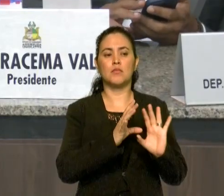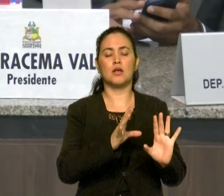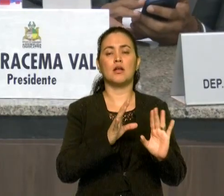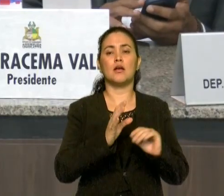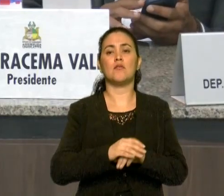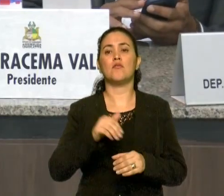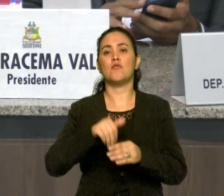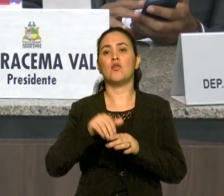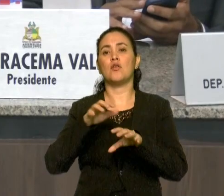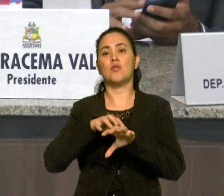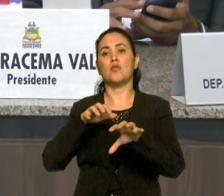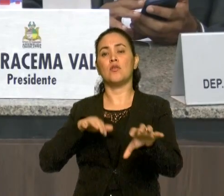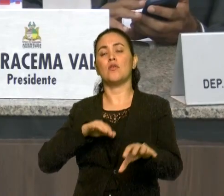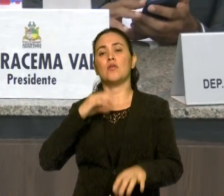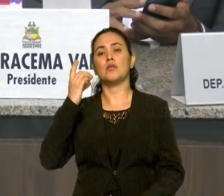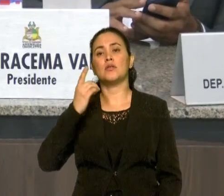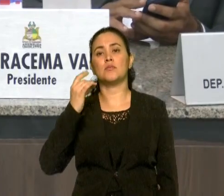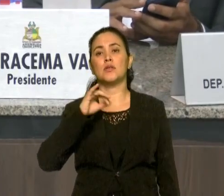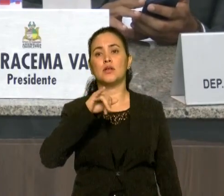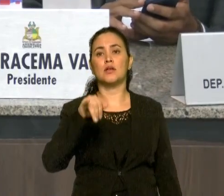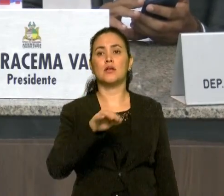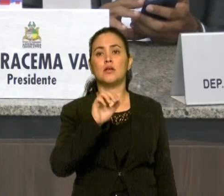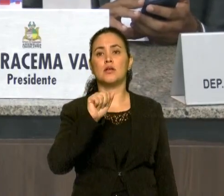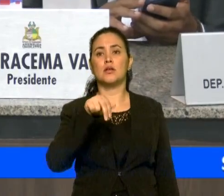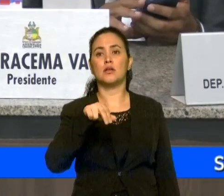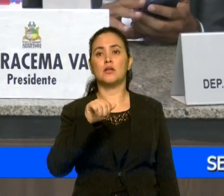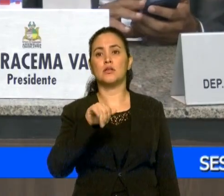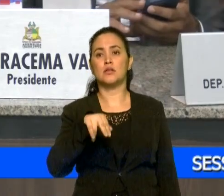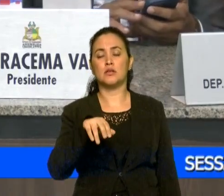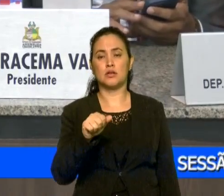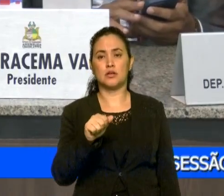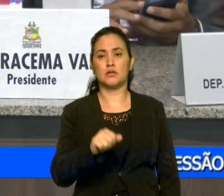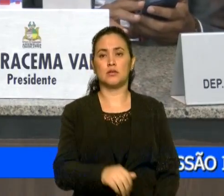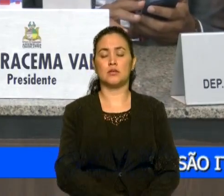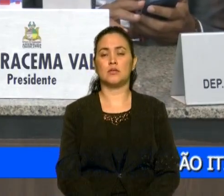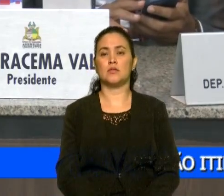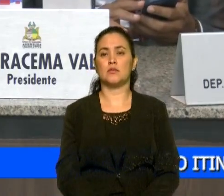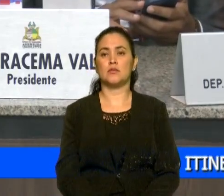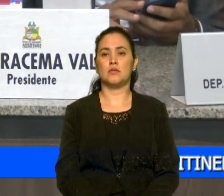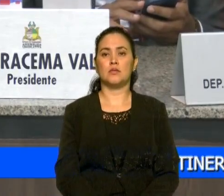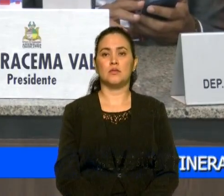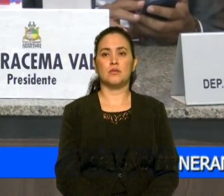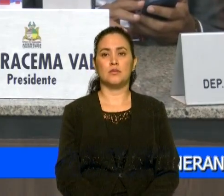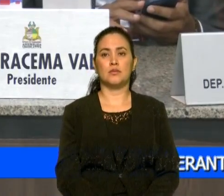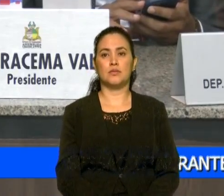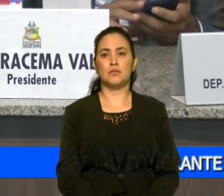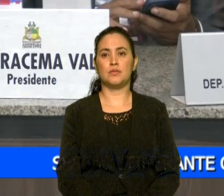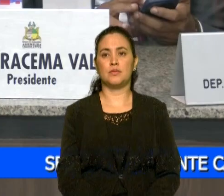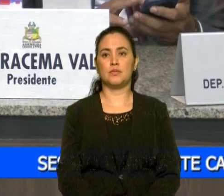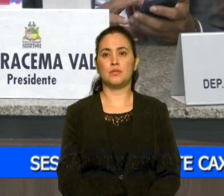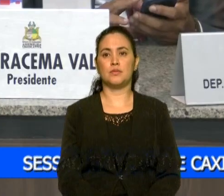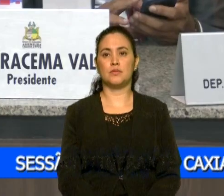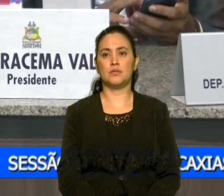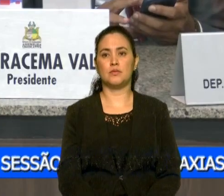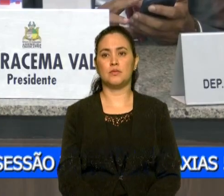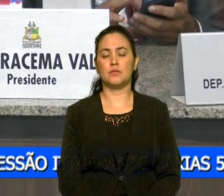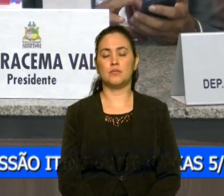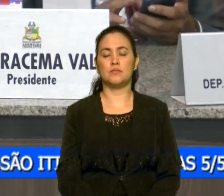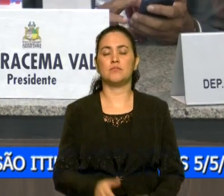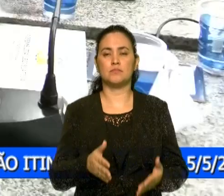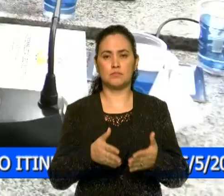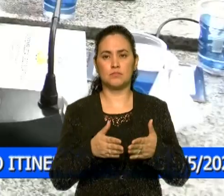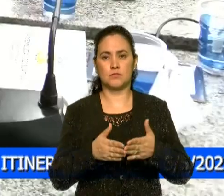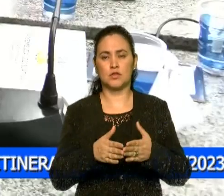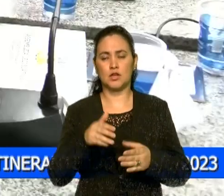Janaína, como vota a deputada Janaína? Presidente, só para fazer o registro, vou votar a favor do projeto, viu? Mas